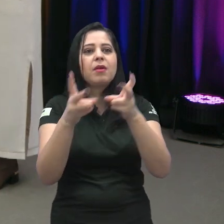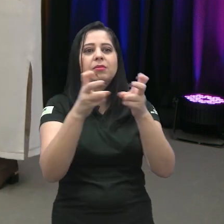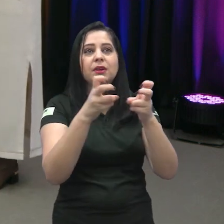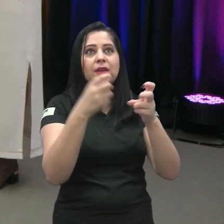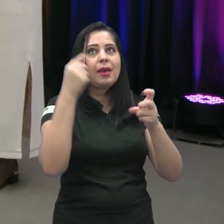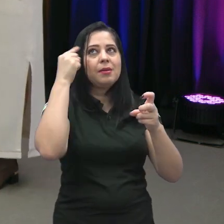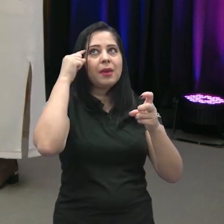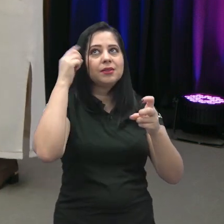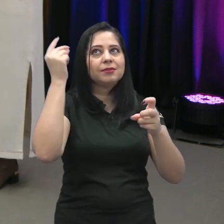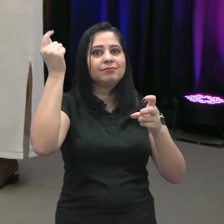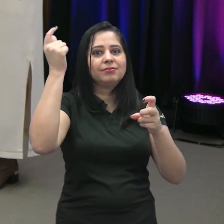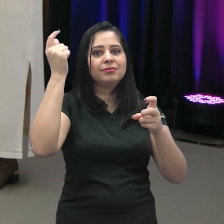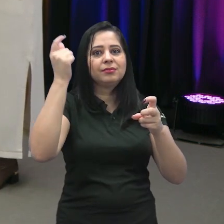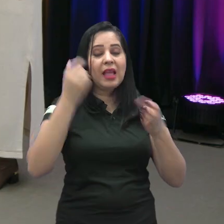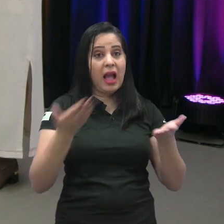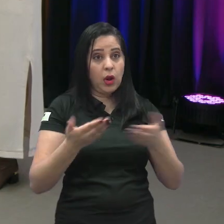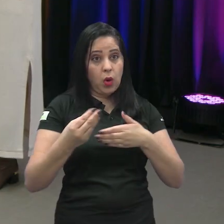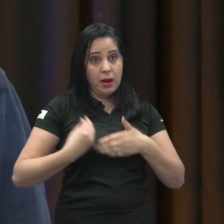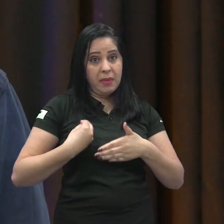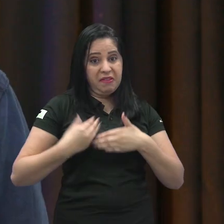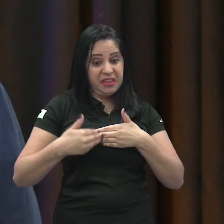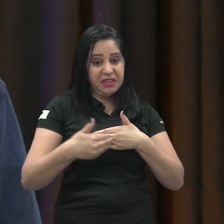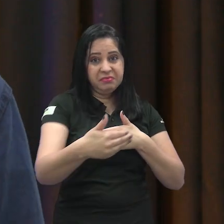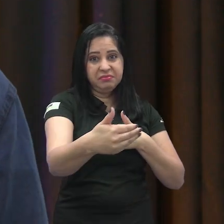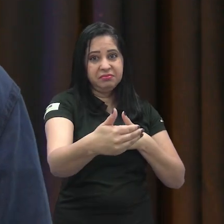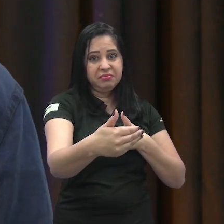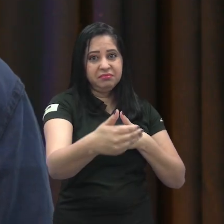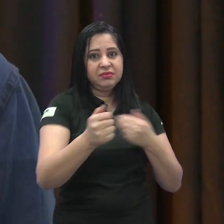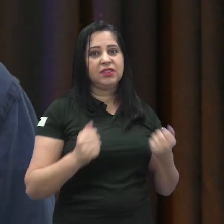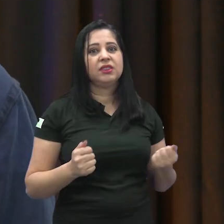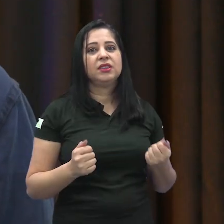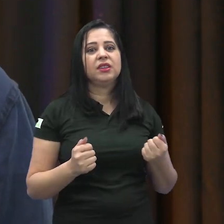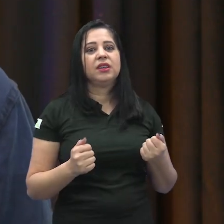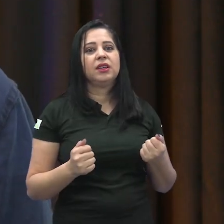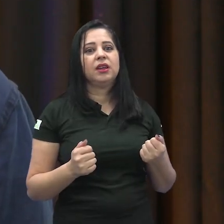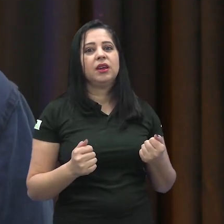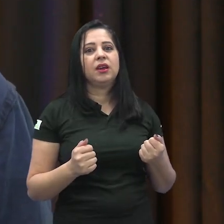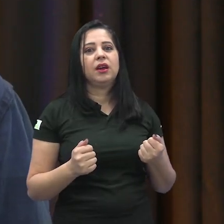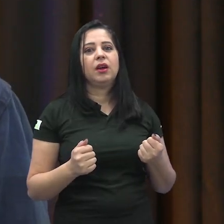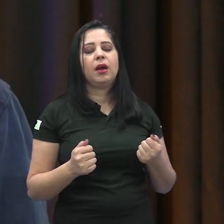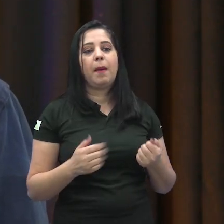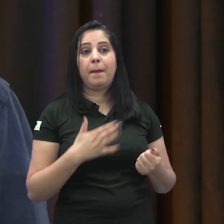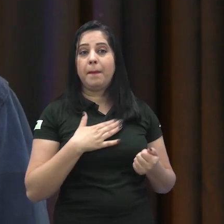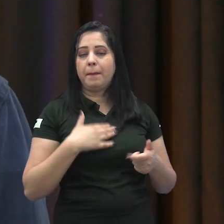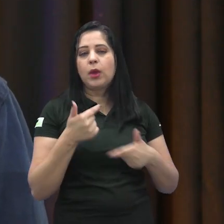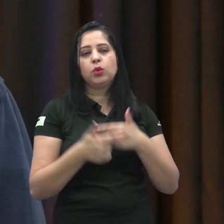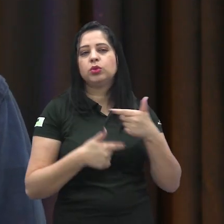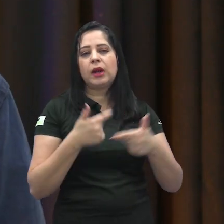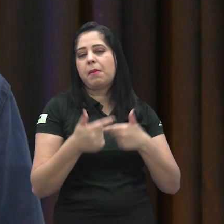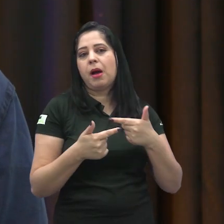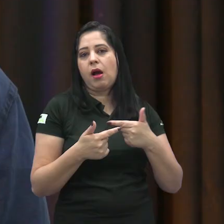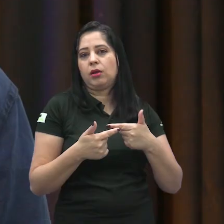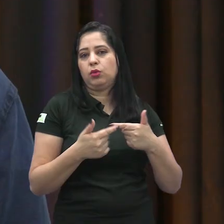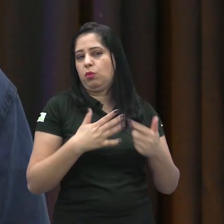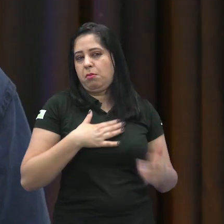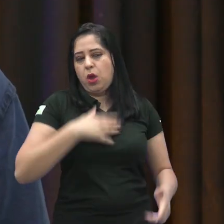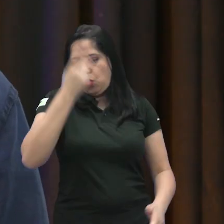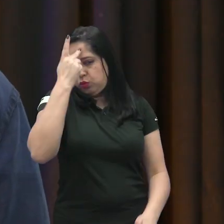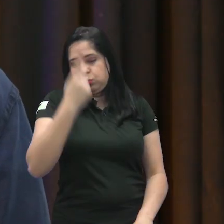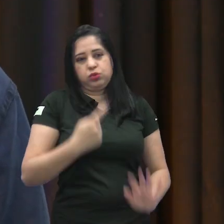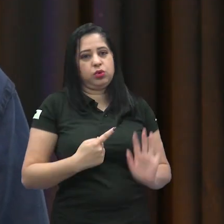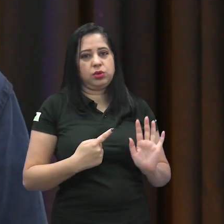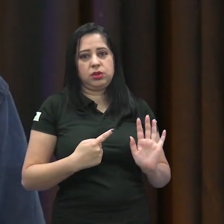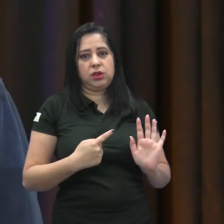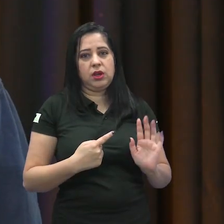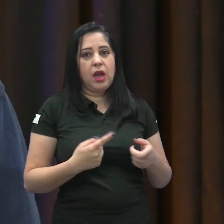né? Então, de agora para frente na minha vida, eu vou fazer um trabalho mais autoral, porque até